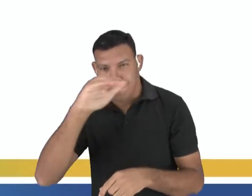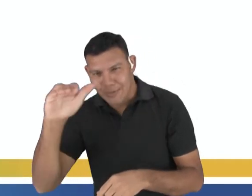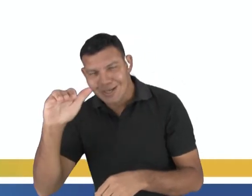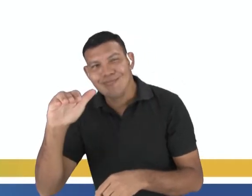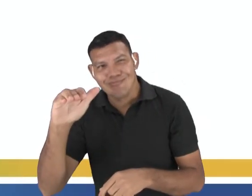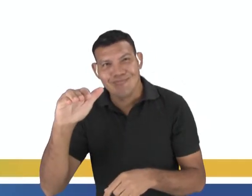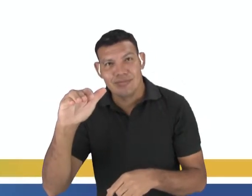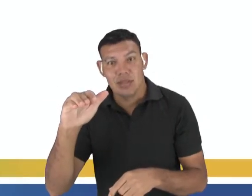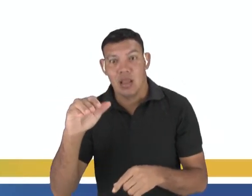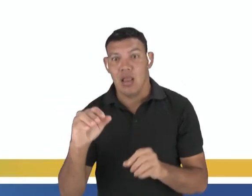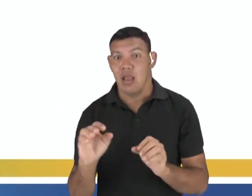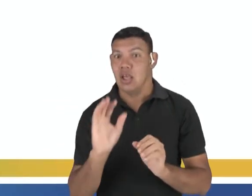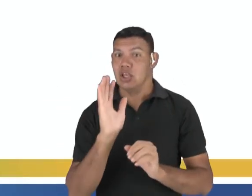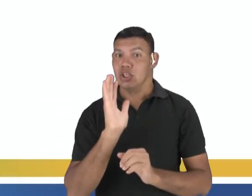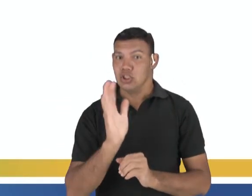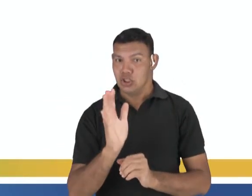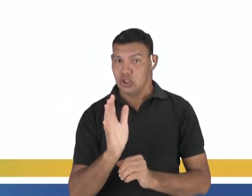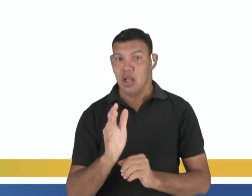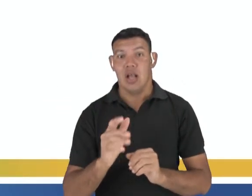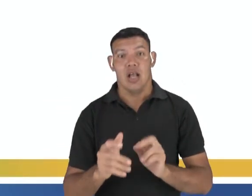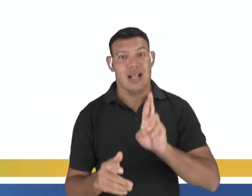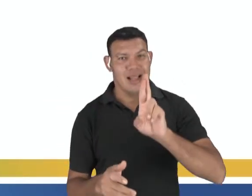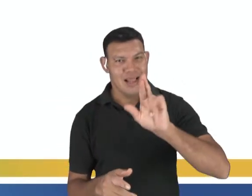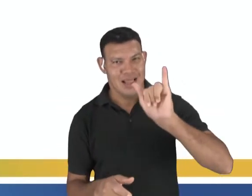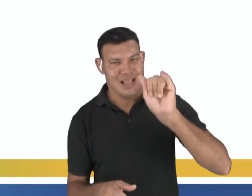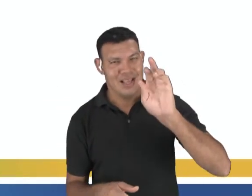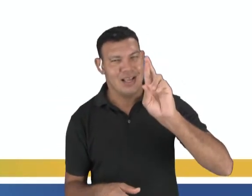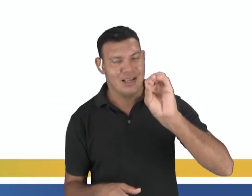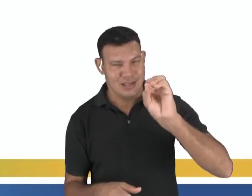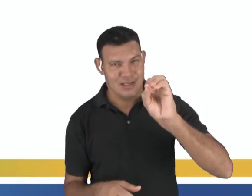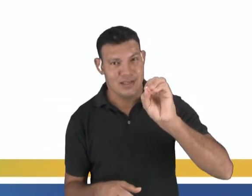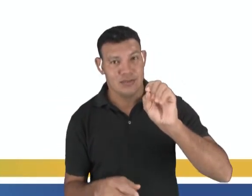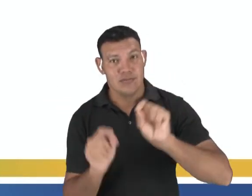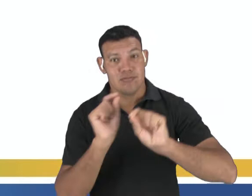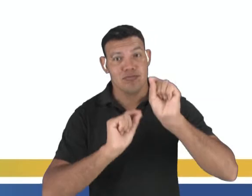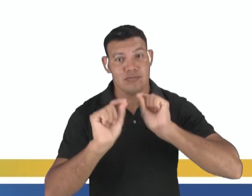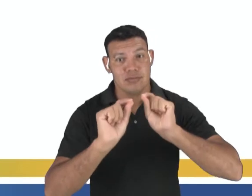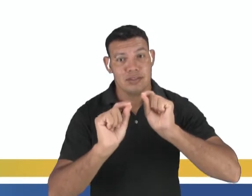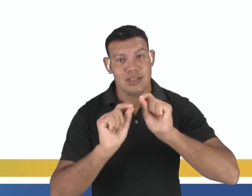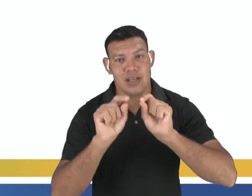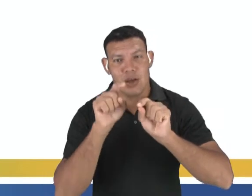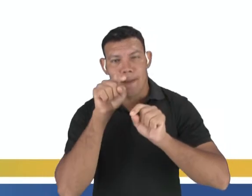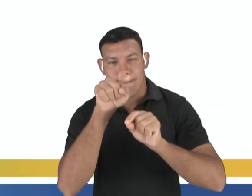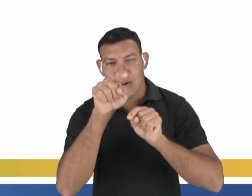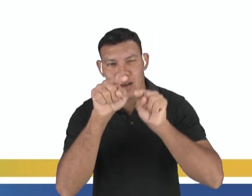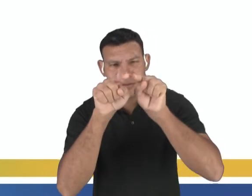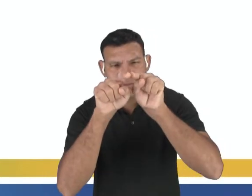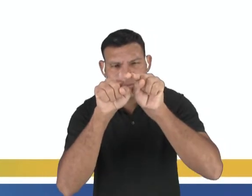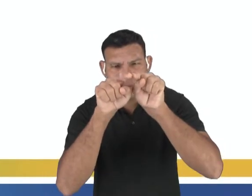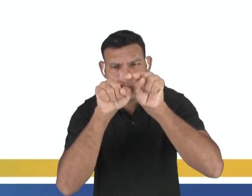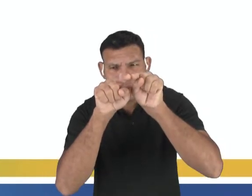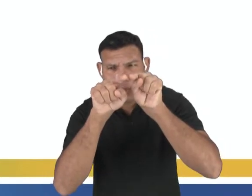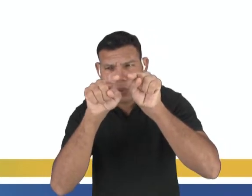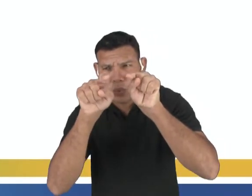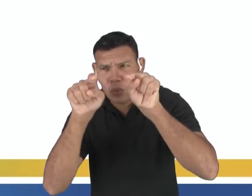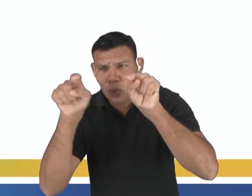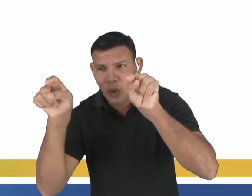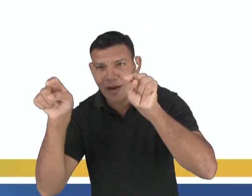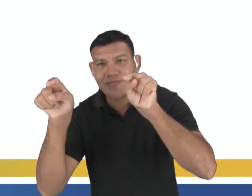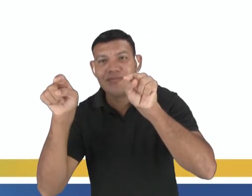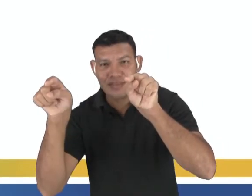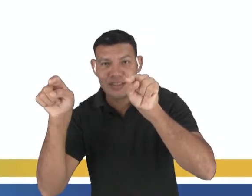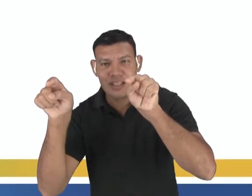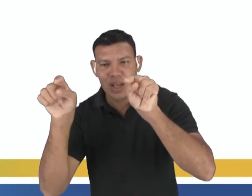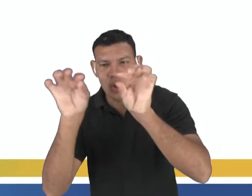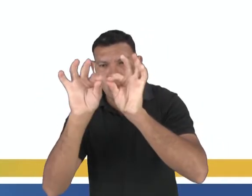nesse arco que faz o contorno. Lá no início da definição lá de diâmetro, a gente falou em corda. Corda é